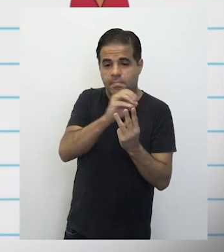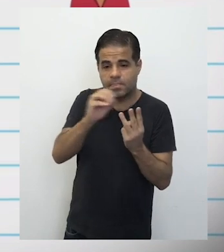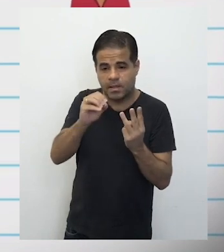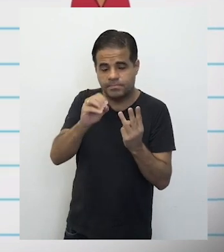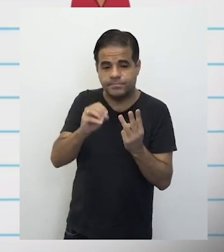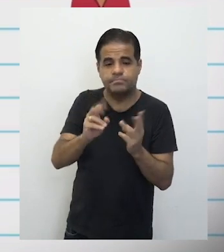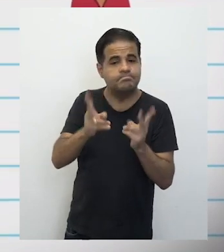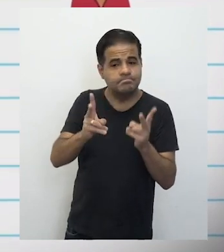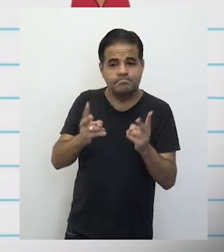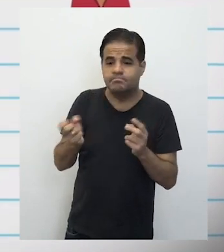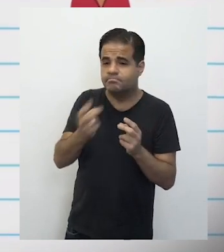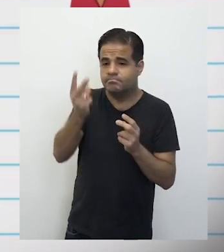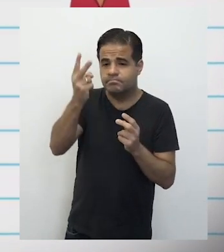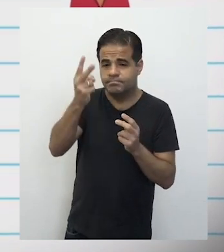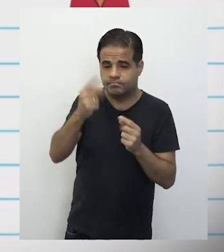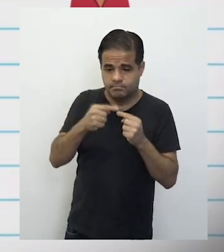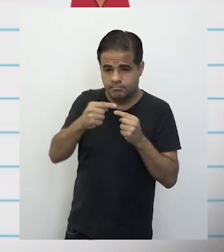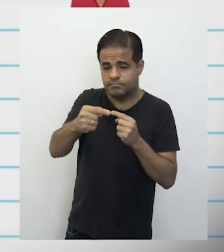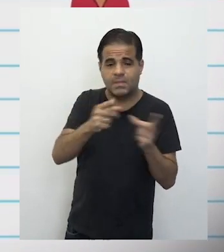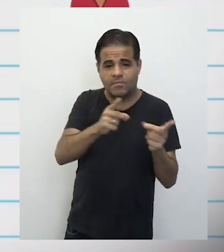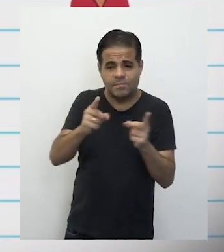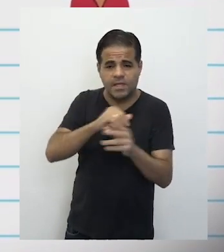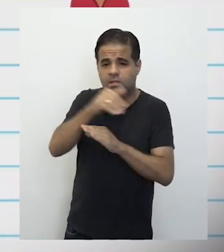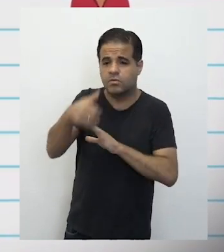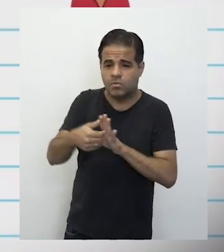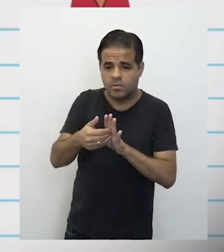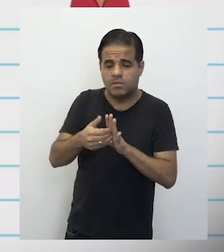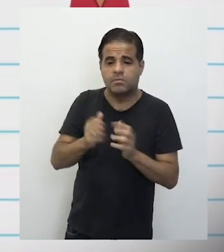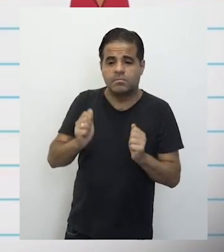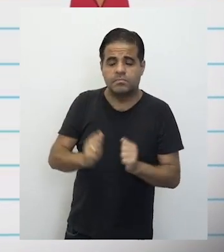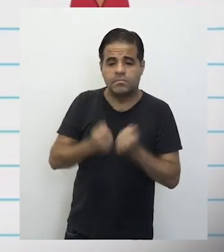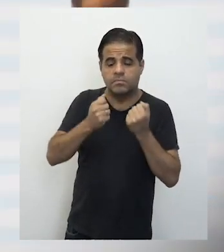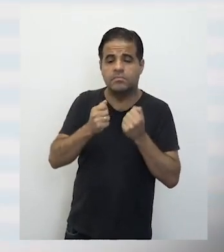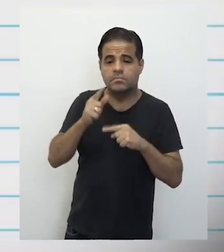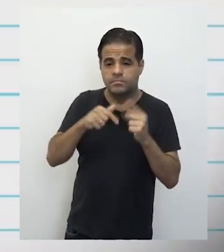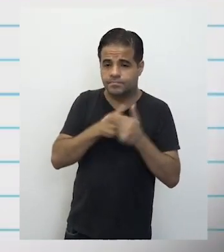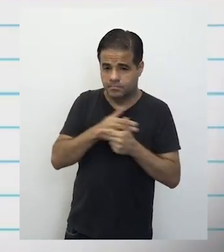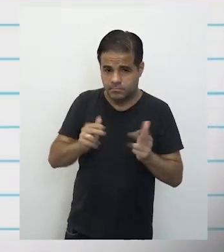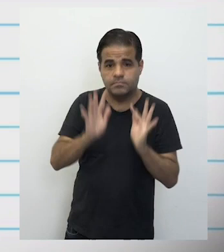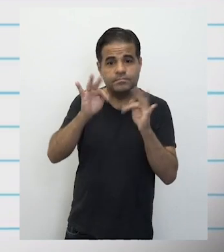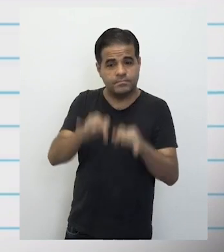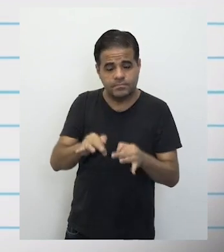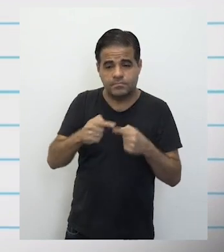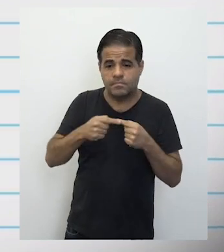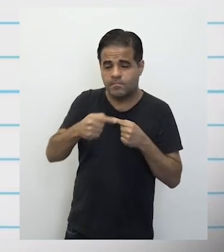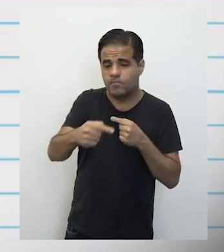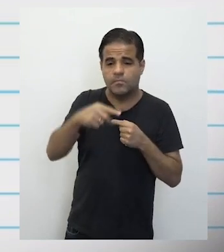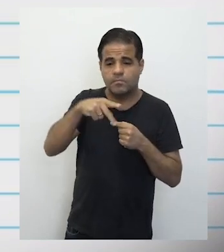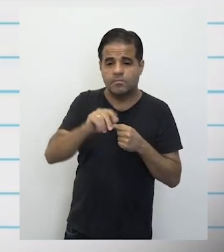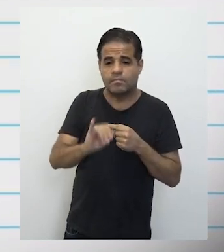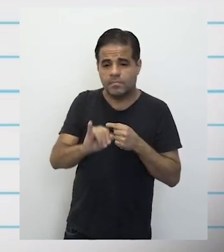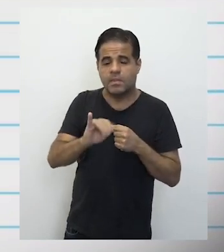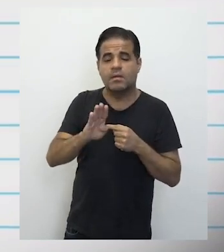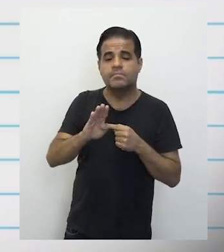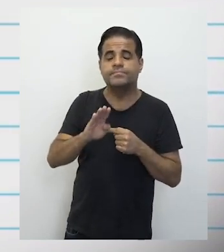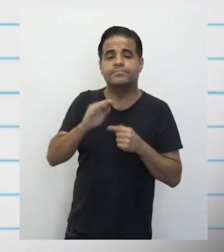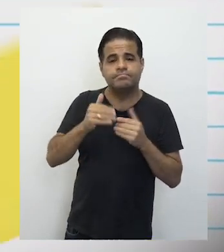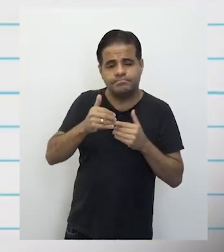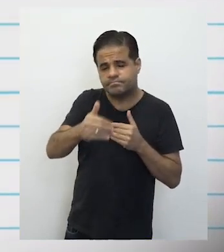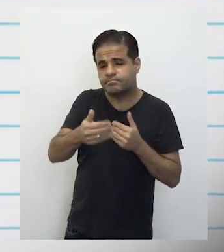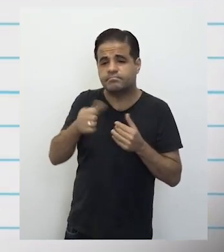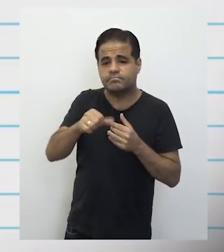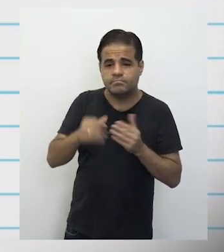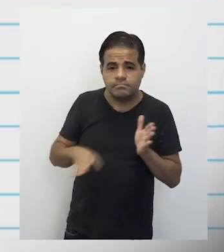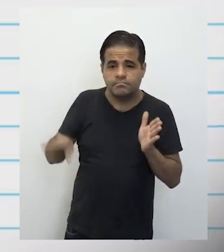o mesmo valor equivalente ao da venda total do pão. Os bens e serviços finais que compõem o PIB são medidos ao preço